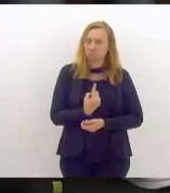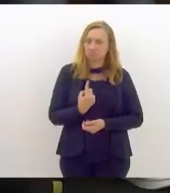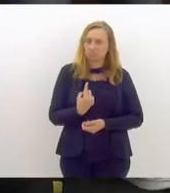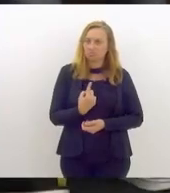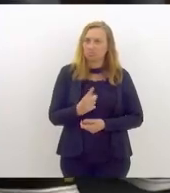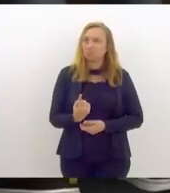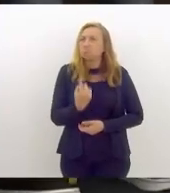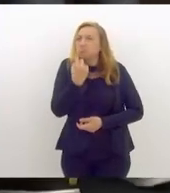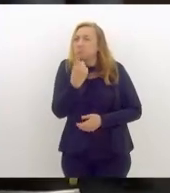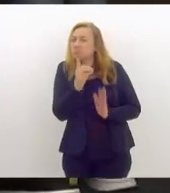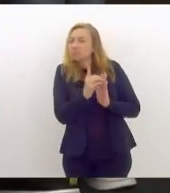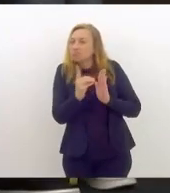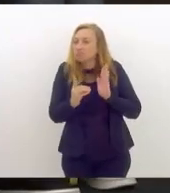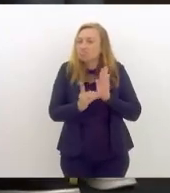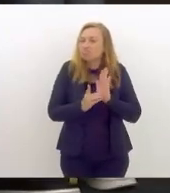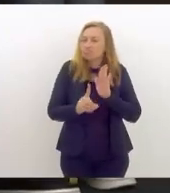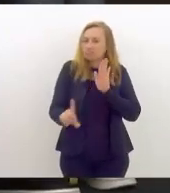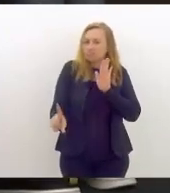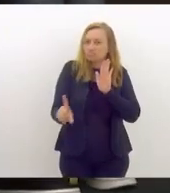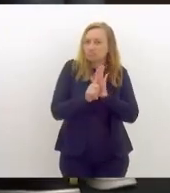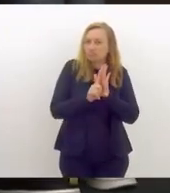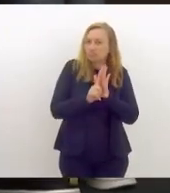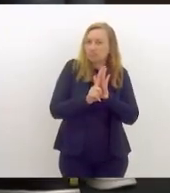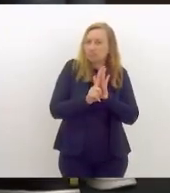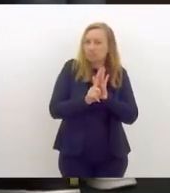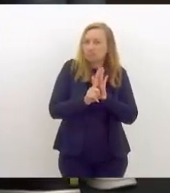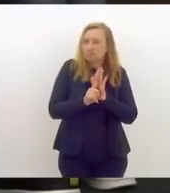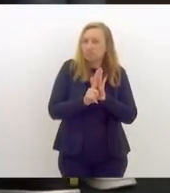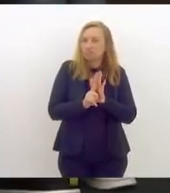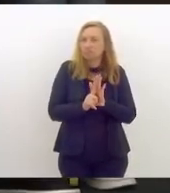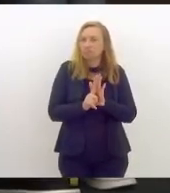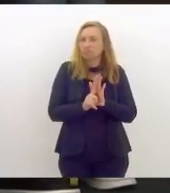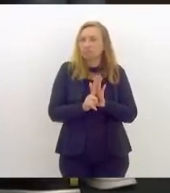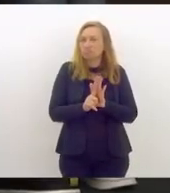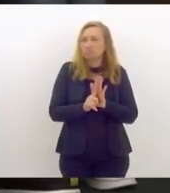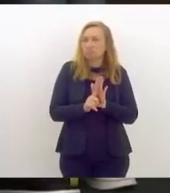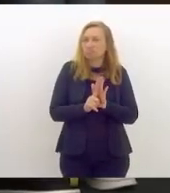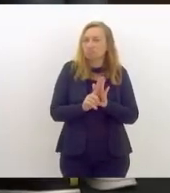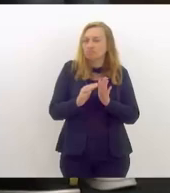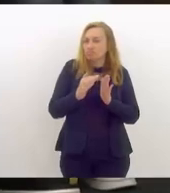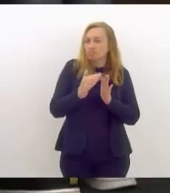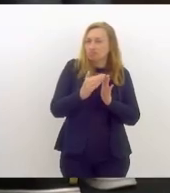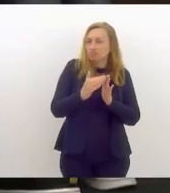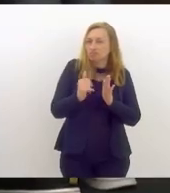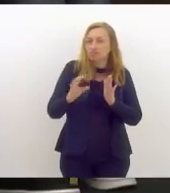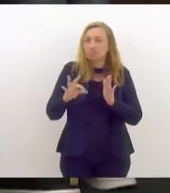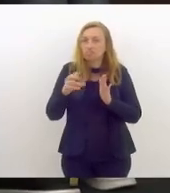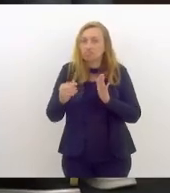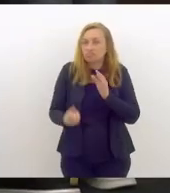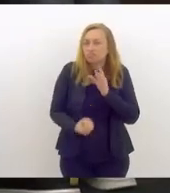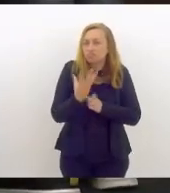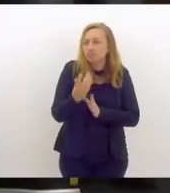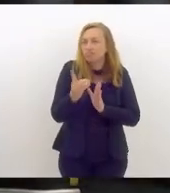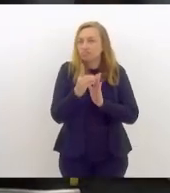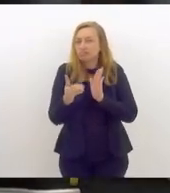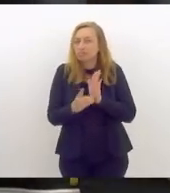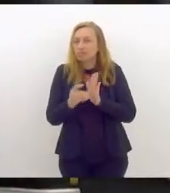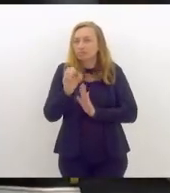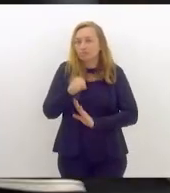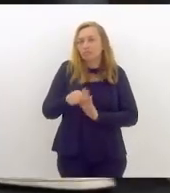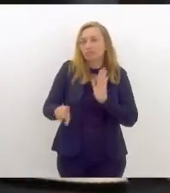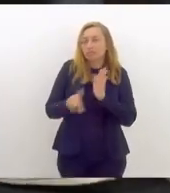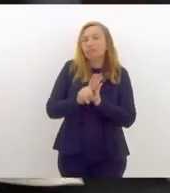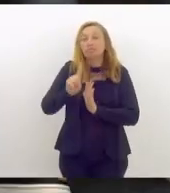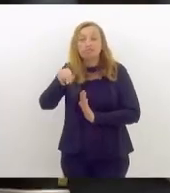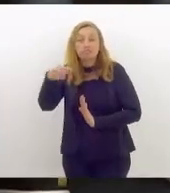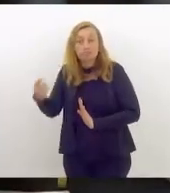por um decreto legislativo, desfazer algo que foi criado por decreto, tem que ser por lei. A outra